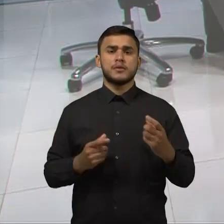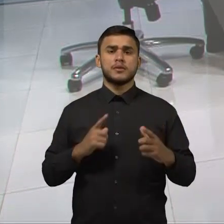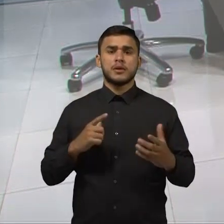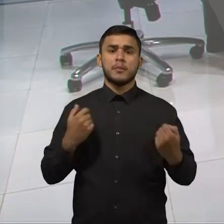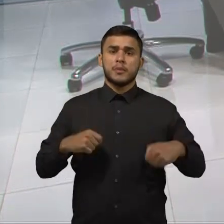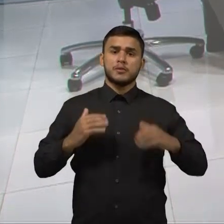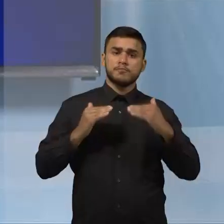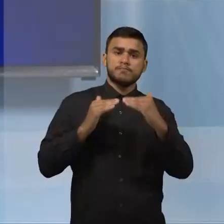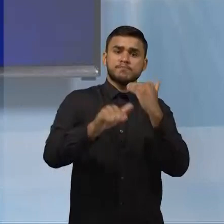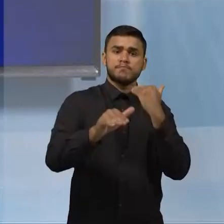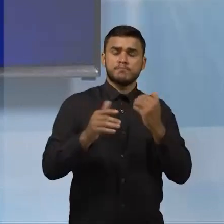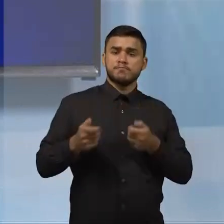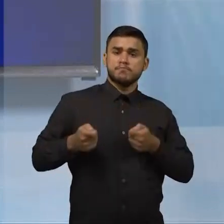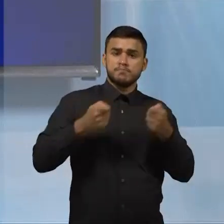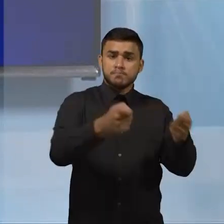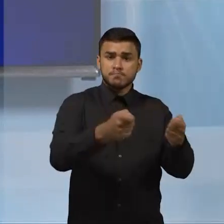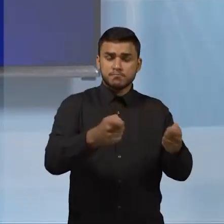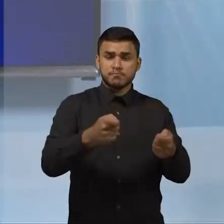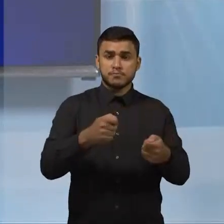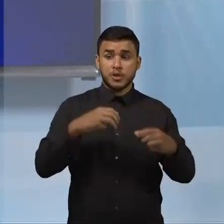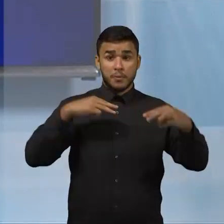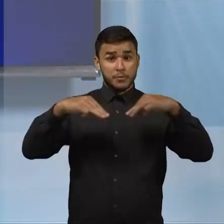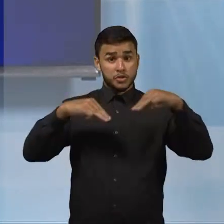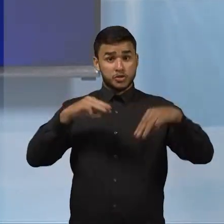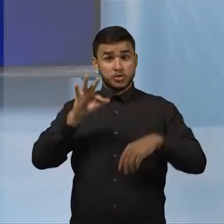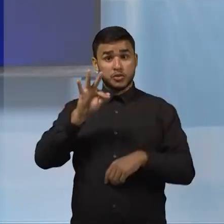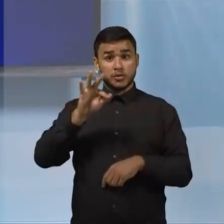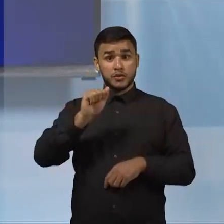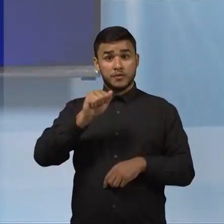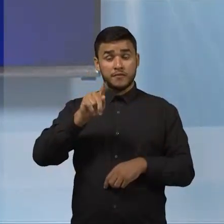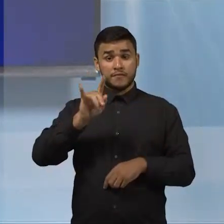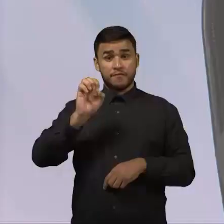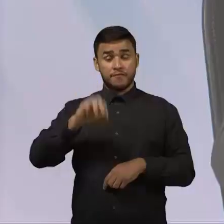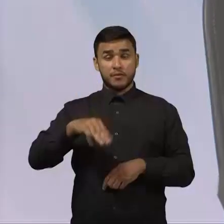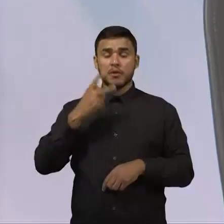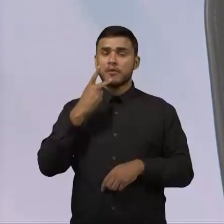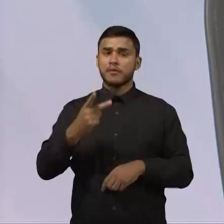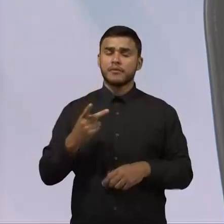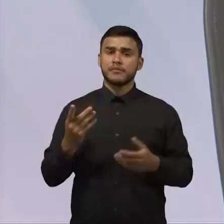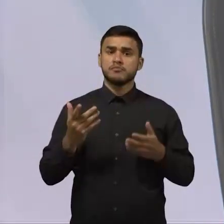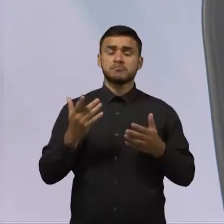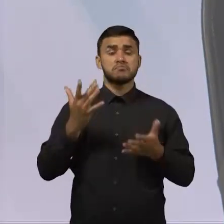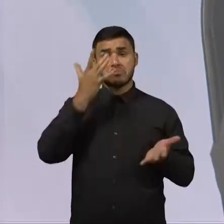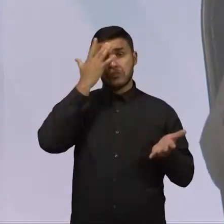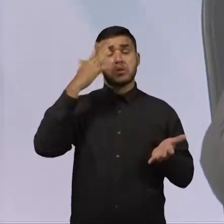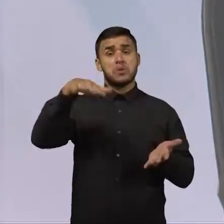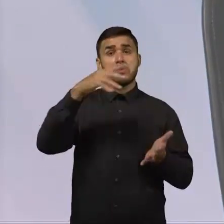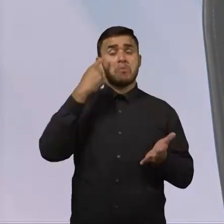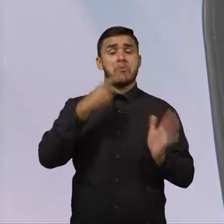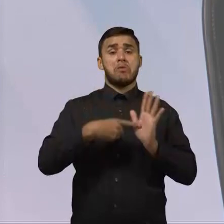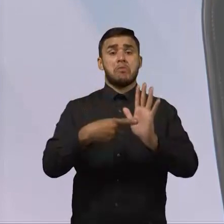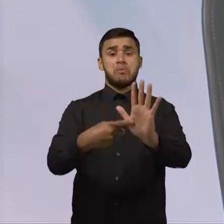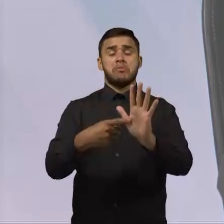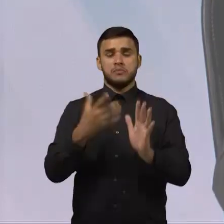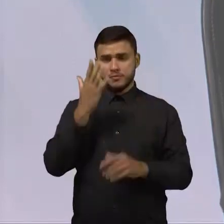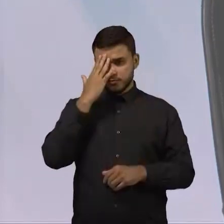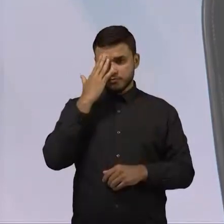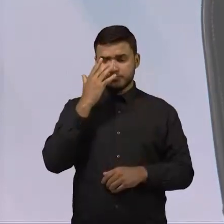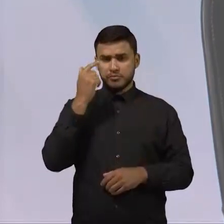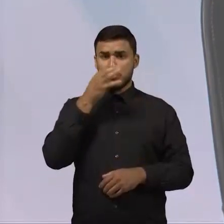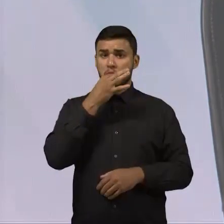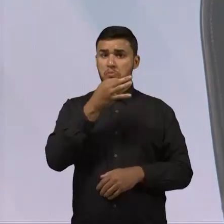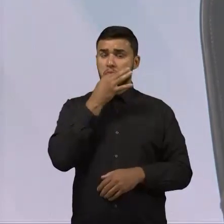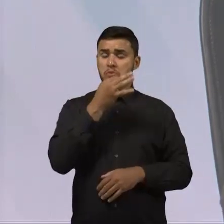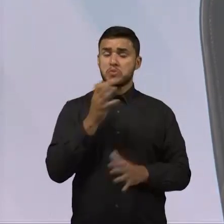remédio heróico do habeas corpus. O ministro Fachin, ao levantar essa preliminar, ele joga para a população, ele joga para a sociedade um